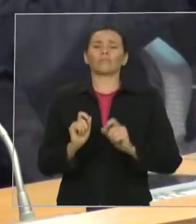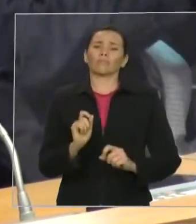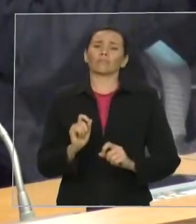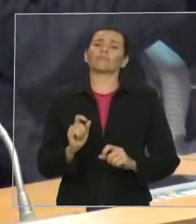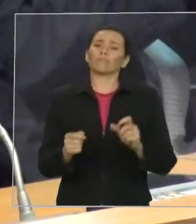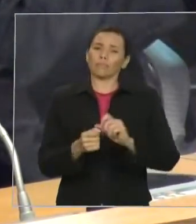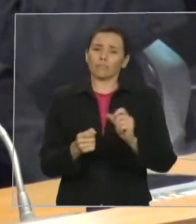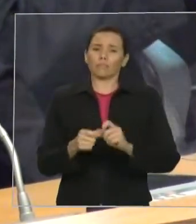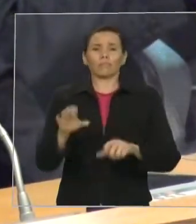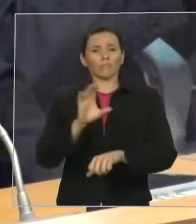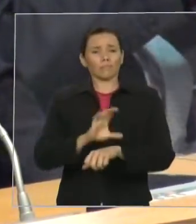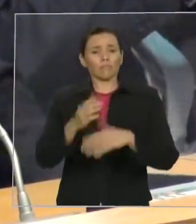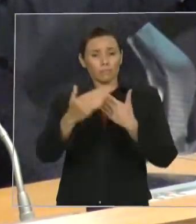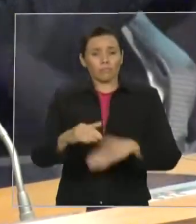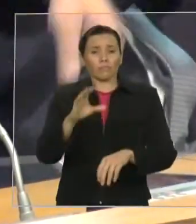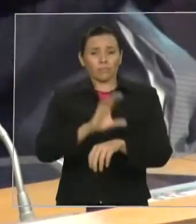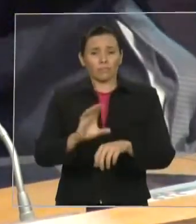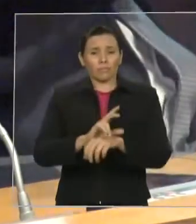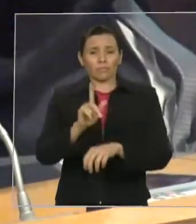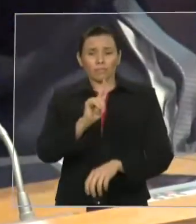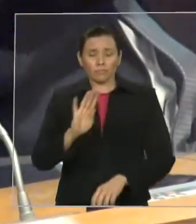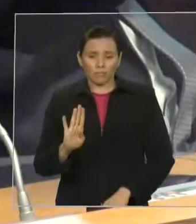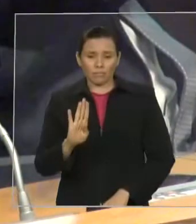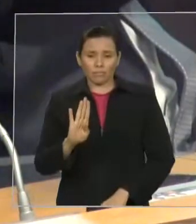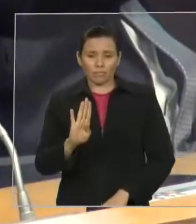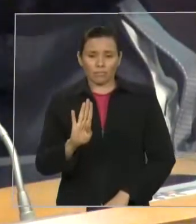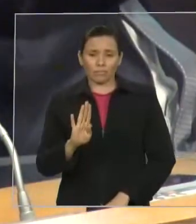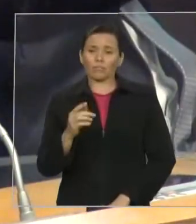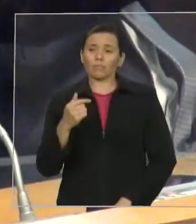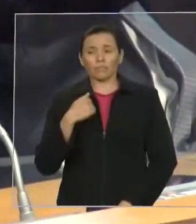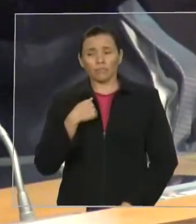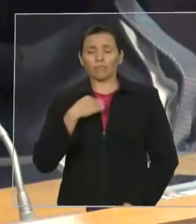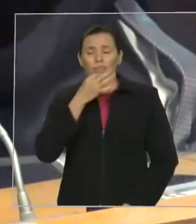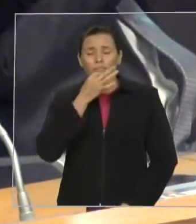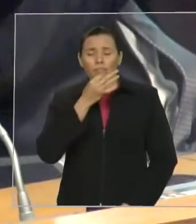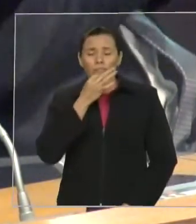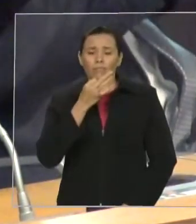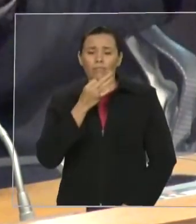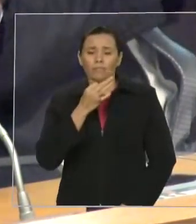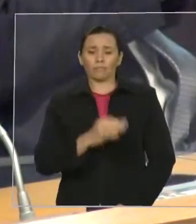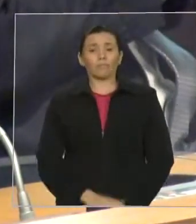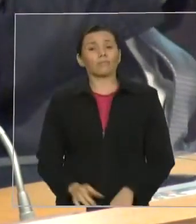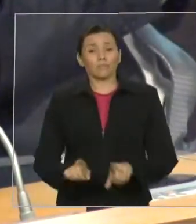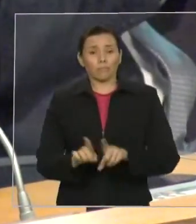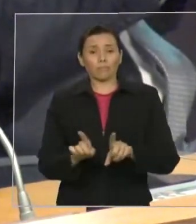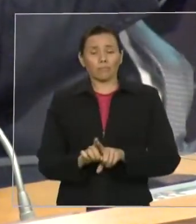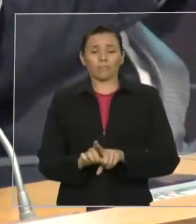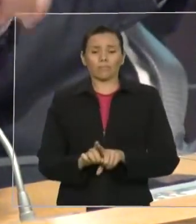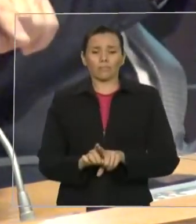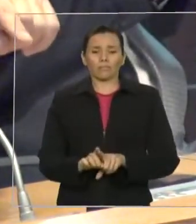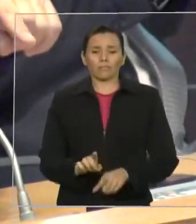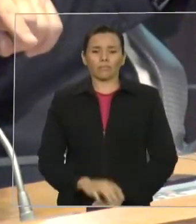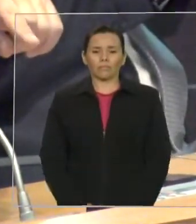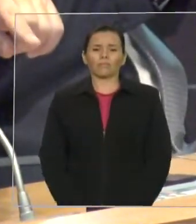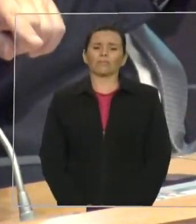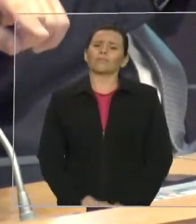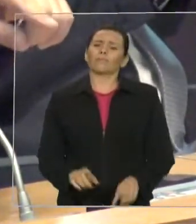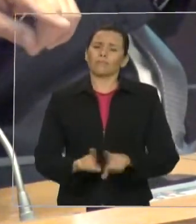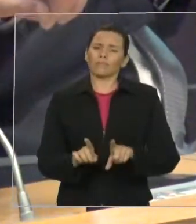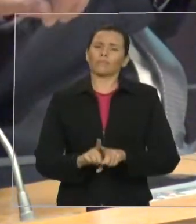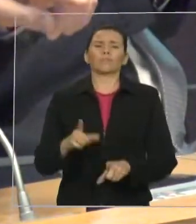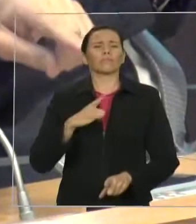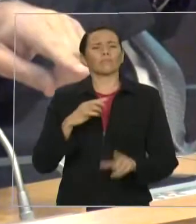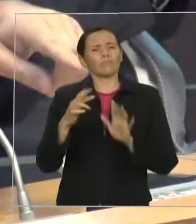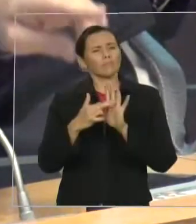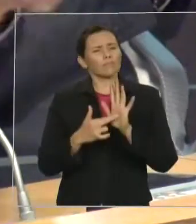observação, deputado Rogério. Nada desse debate aqui teria... E outra coisa, e seguir os mesmos critérios